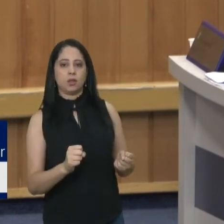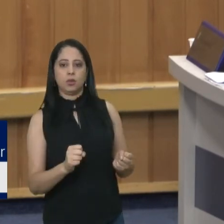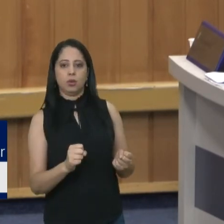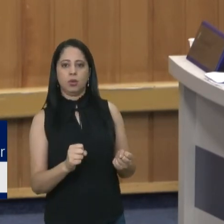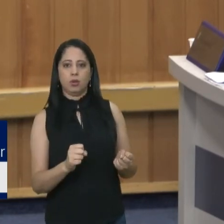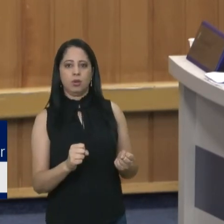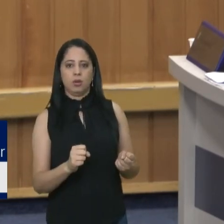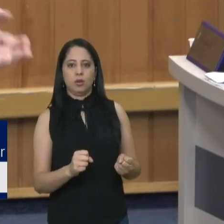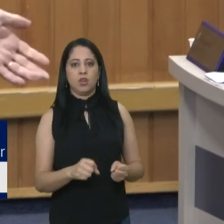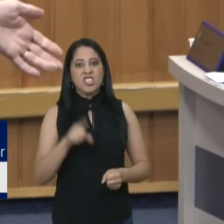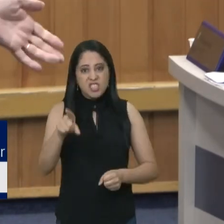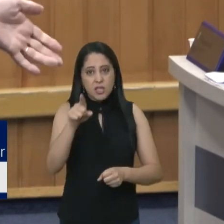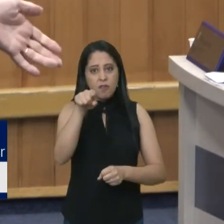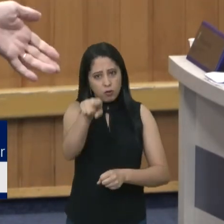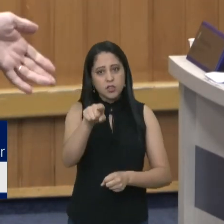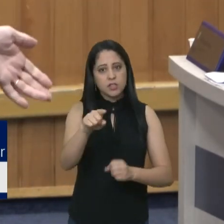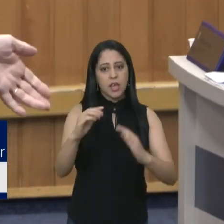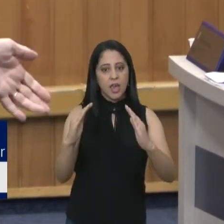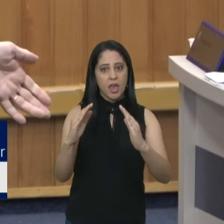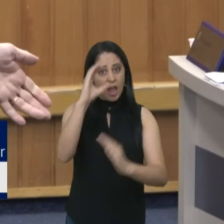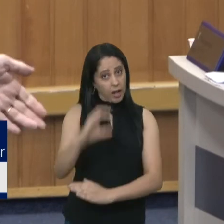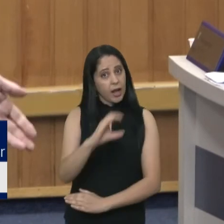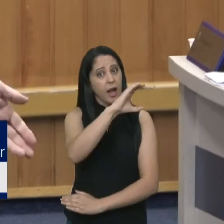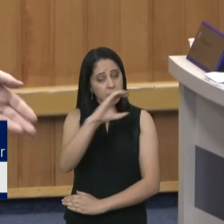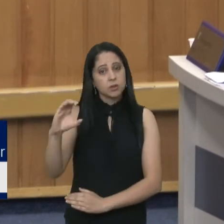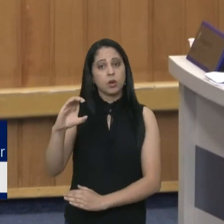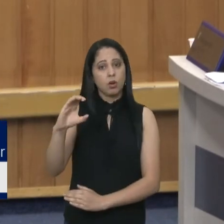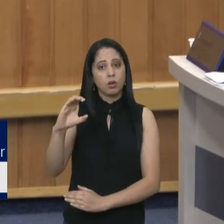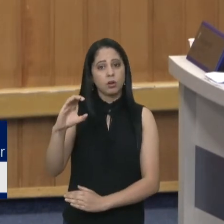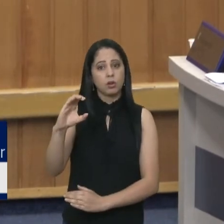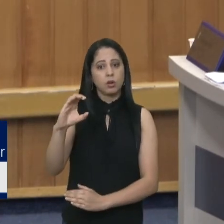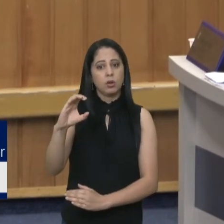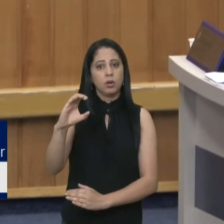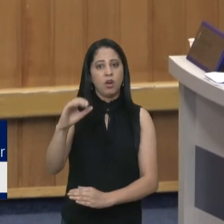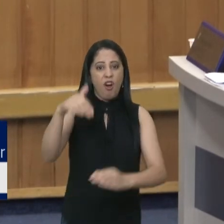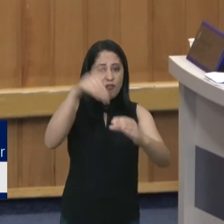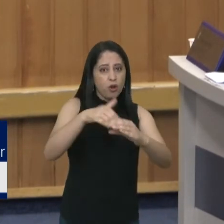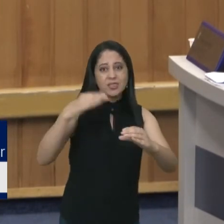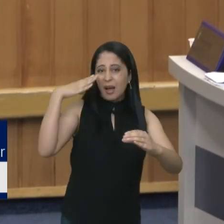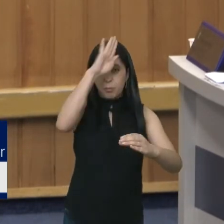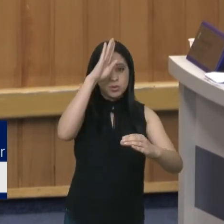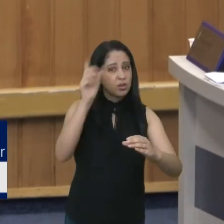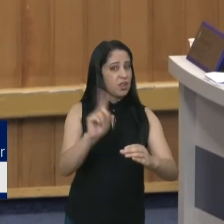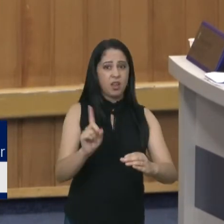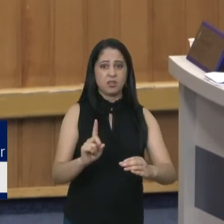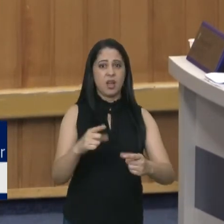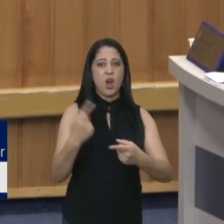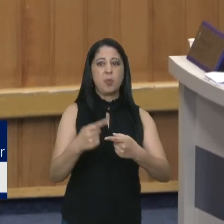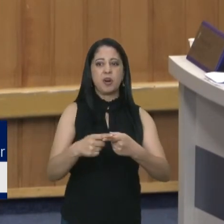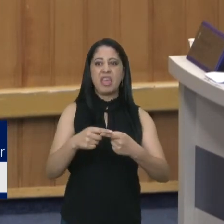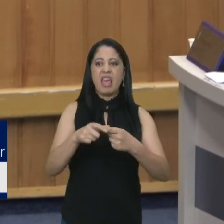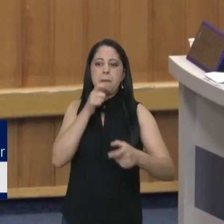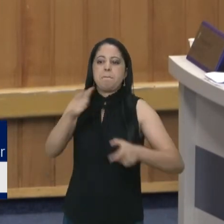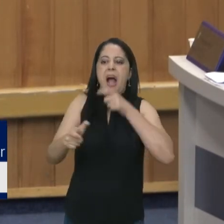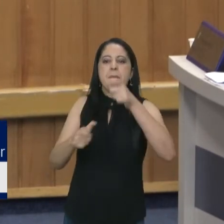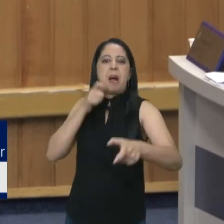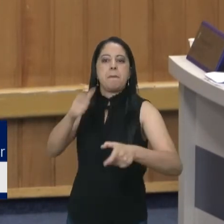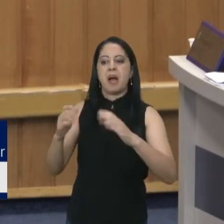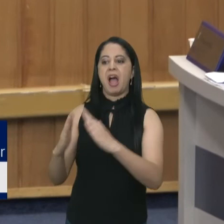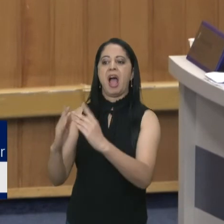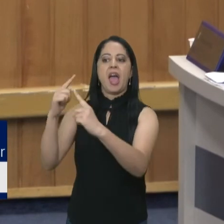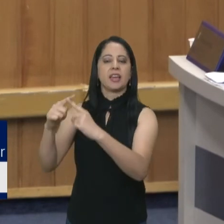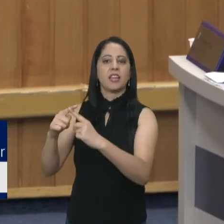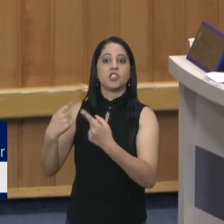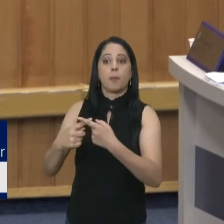Quem for católico, ou tiver uma gotinha de catolicismo, não deveria votar no Bolsonaro, por ele ofender a Igreja Católica, botando um